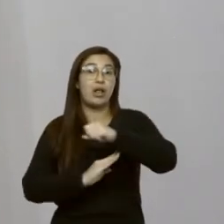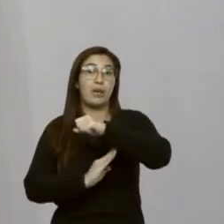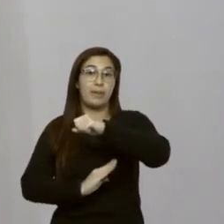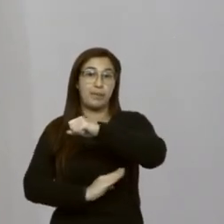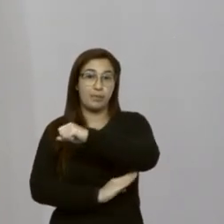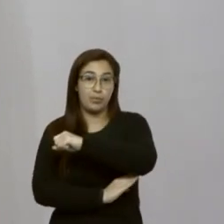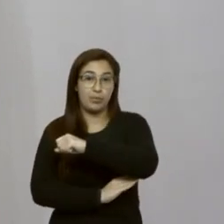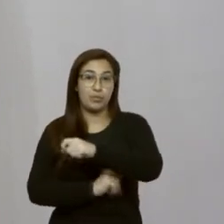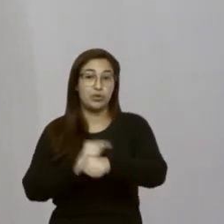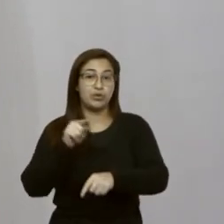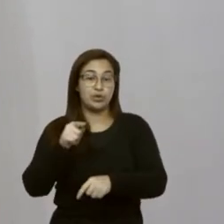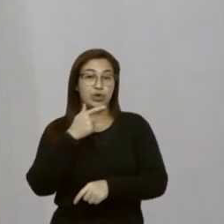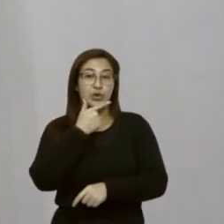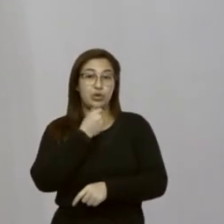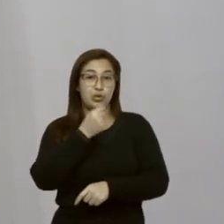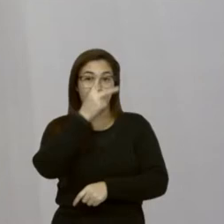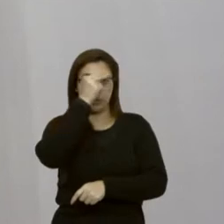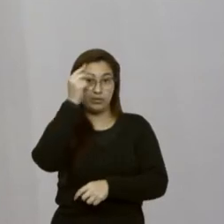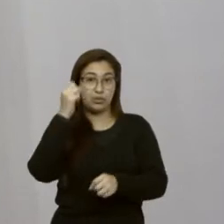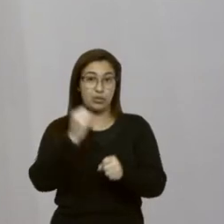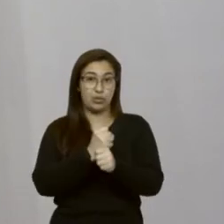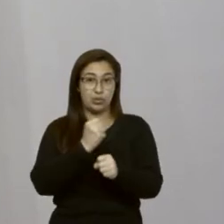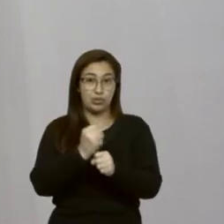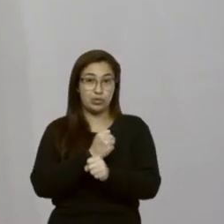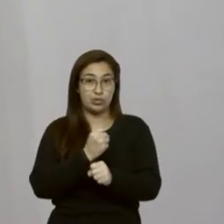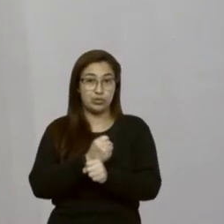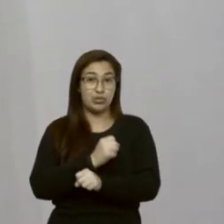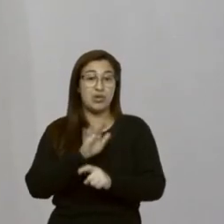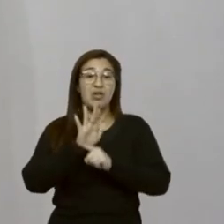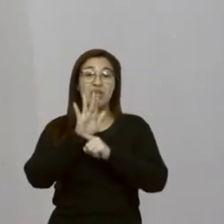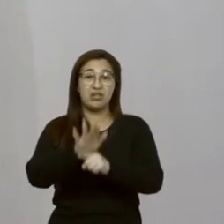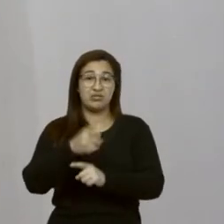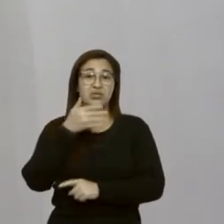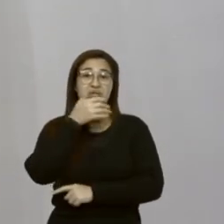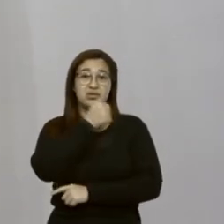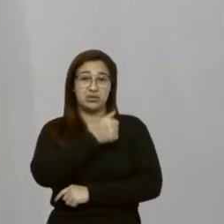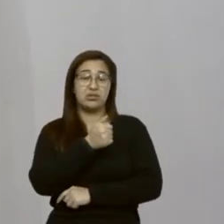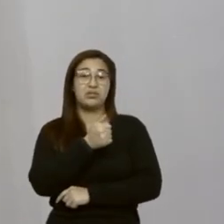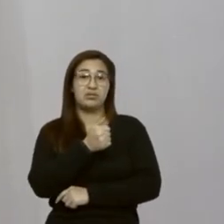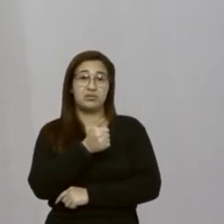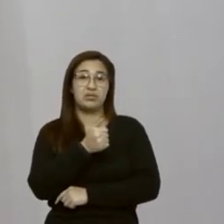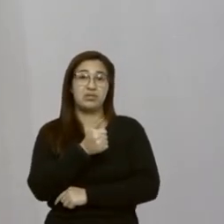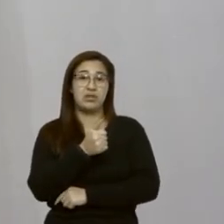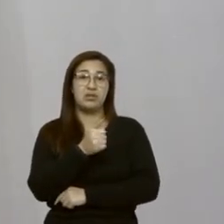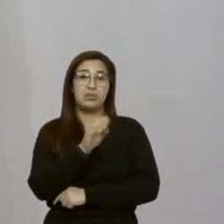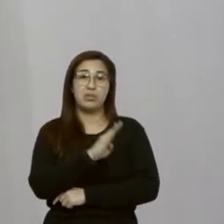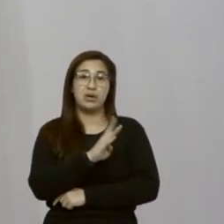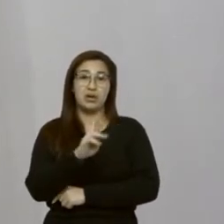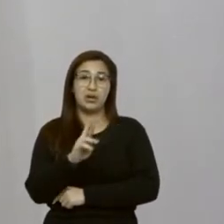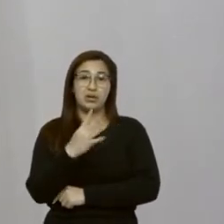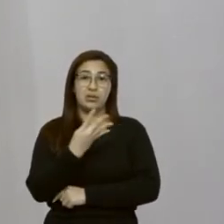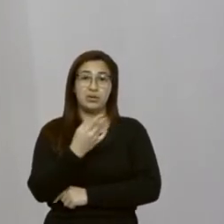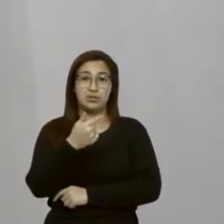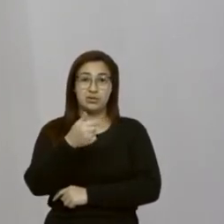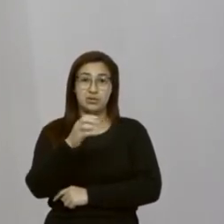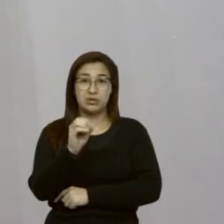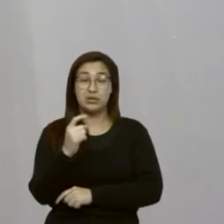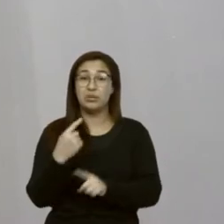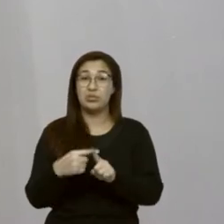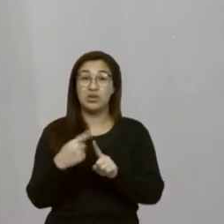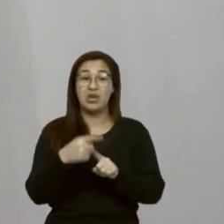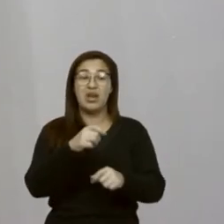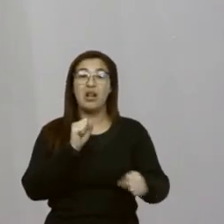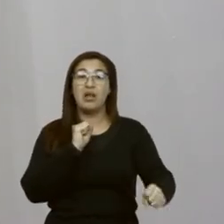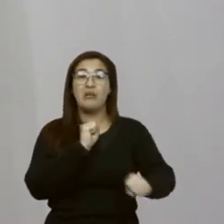como prefeito, construiu, está salvando a nossa BR-470, o tráfego. Porque ela foi interditada, e